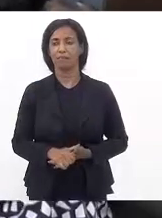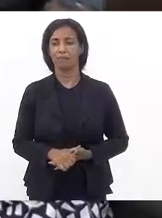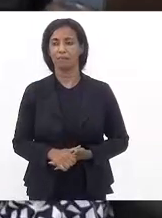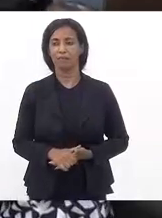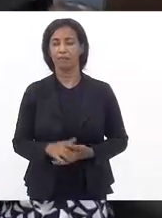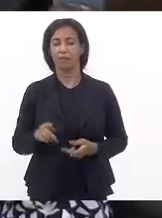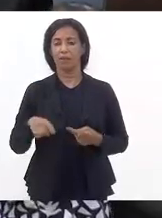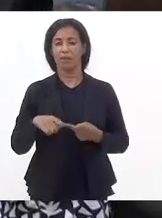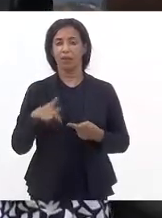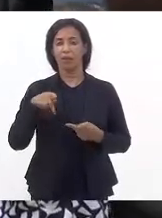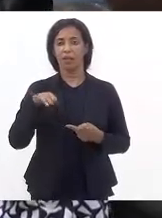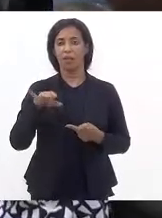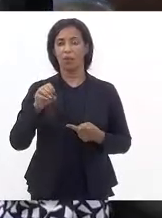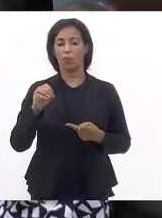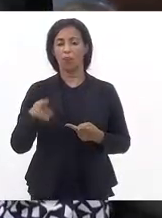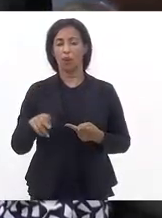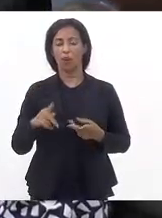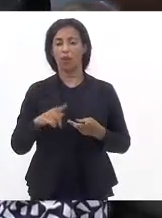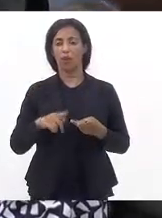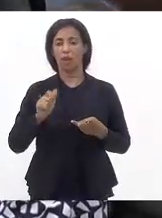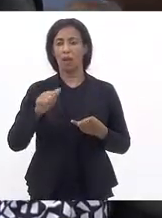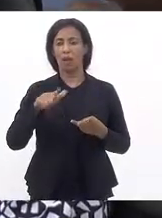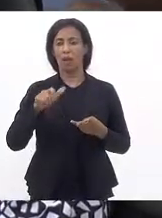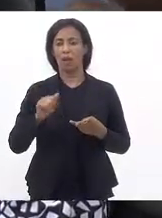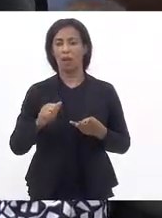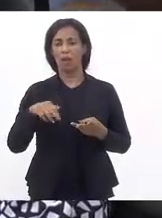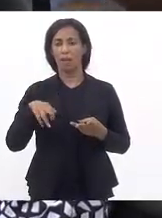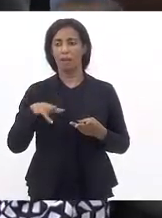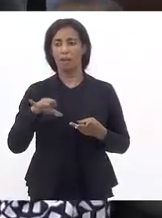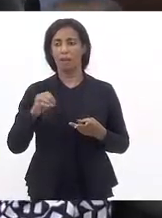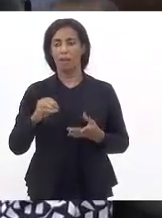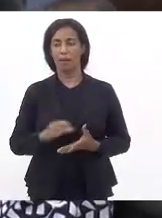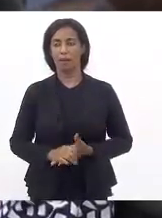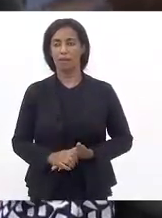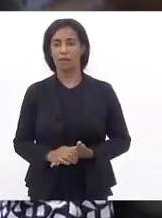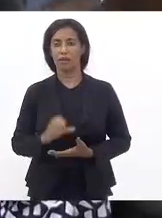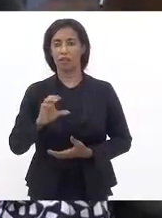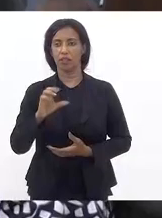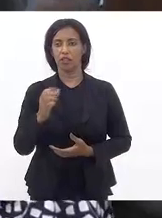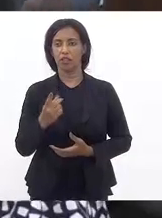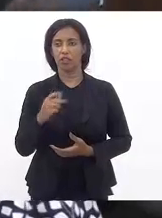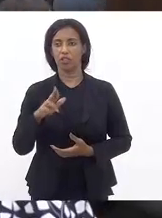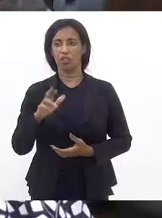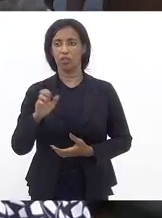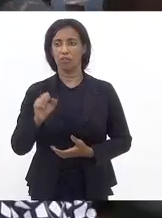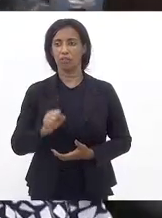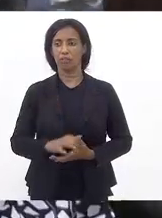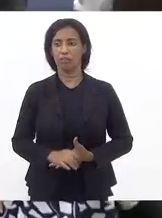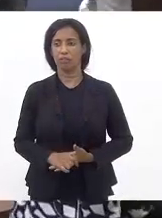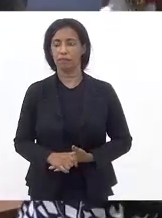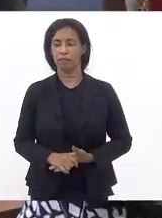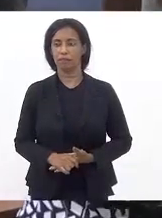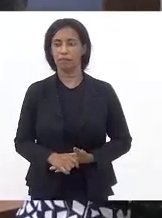seguir Alexandre kinock Alana Passos Márcio Gualberto Deputado Charles Batista